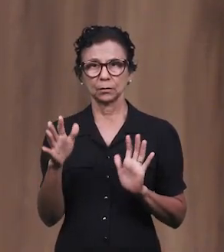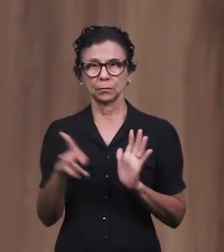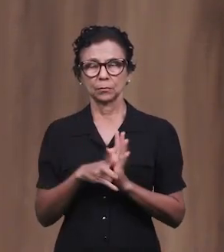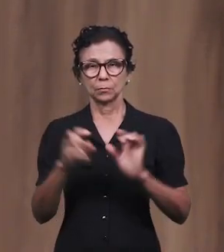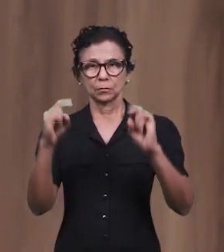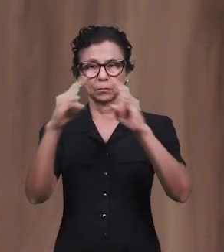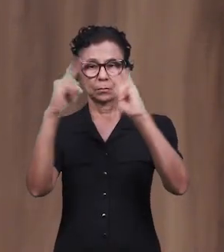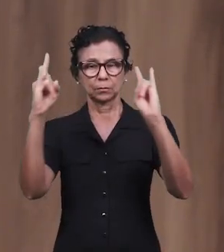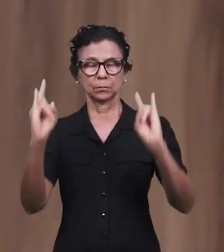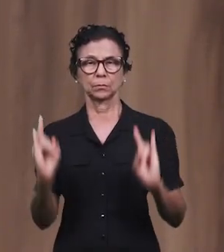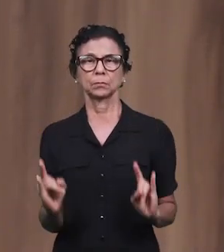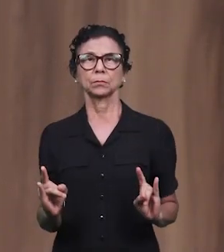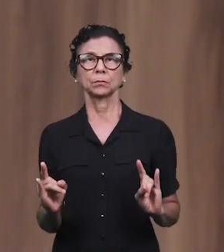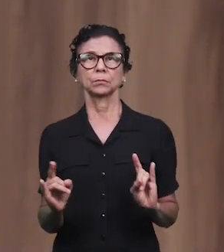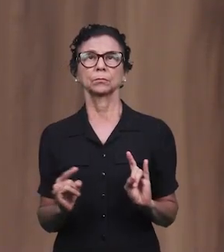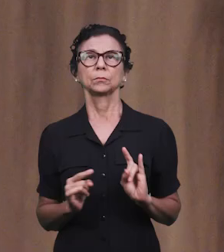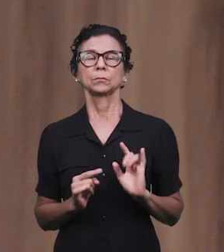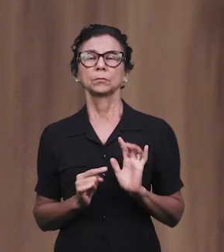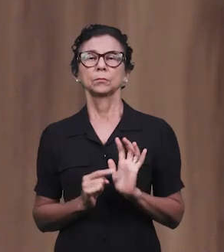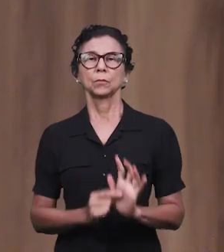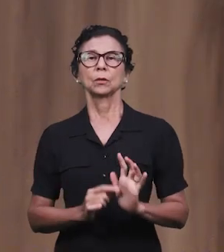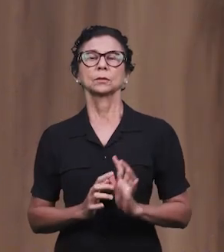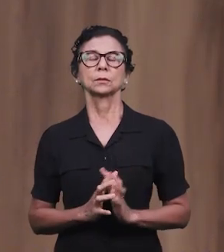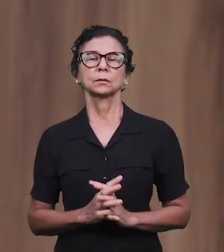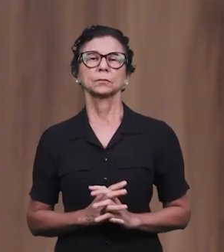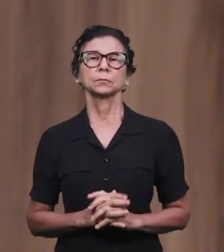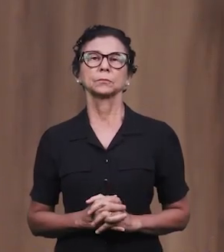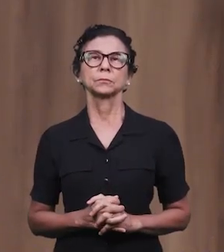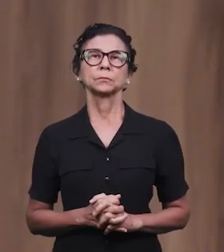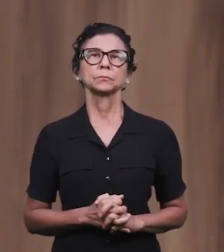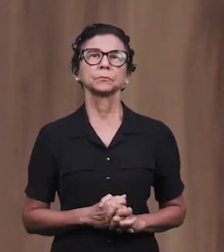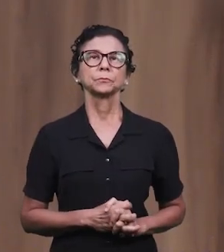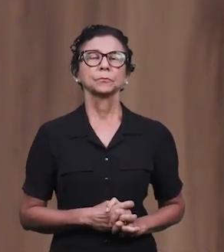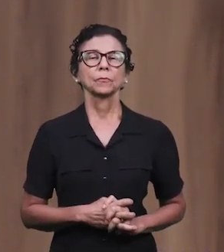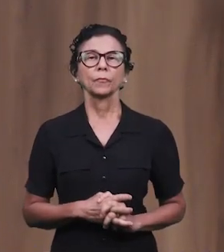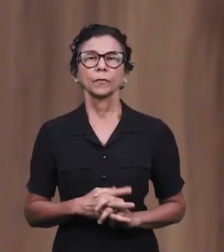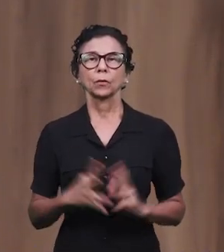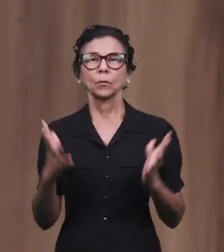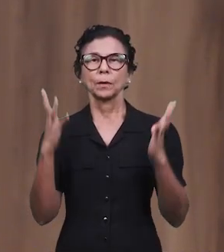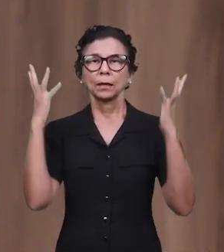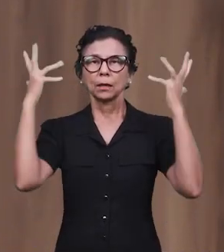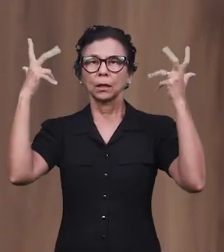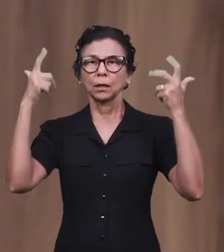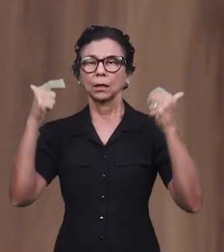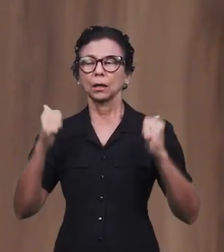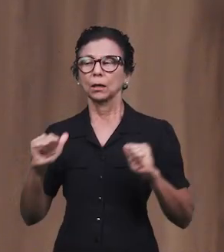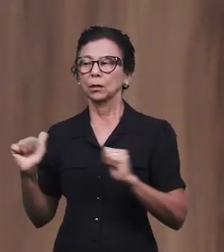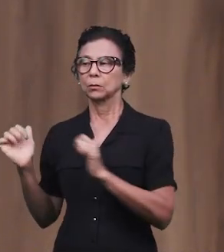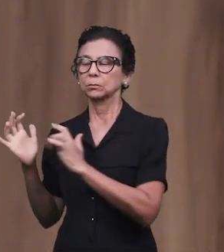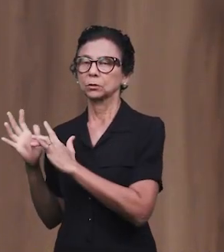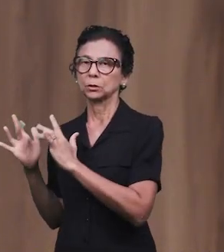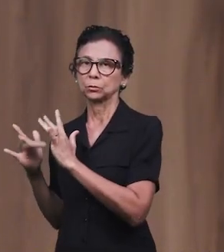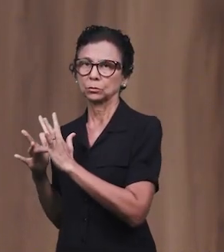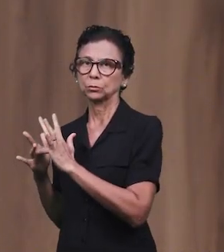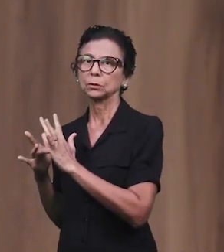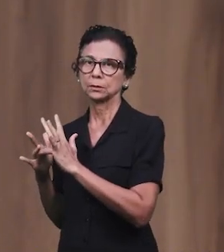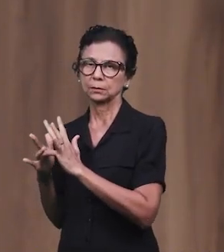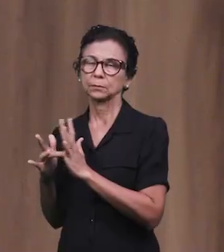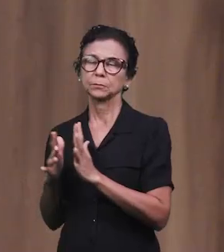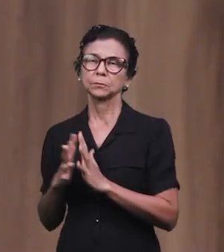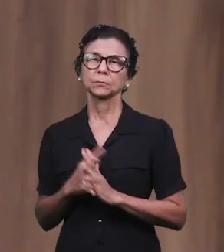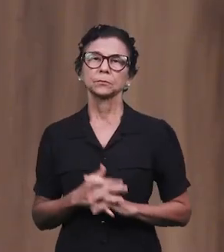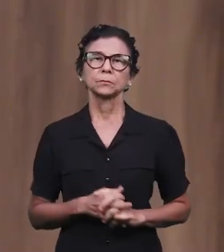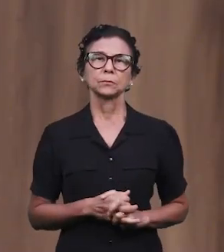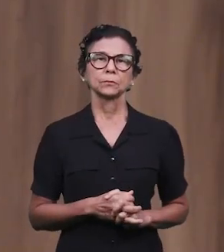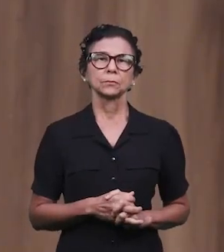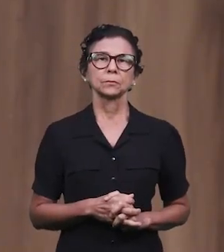mostra ali o rosto dele como leão, de seres,